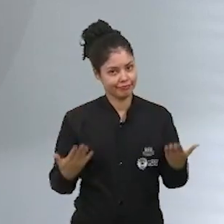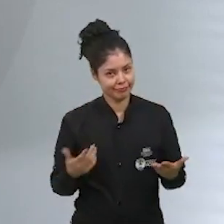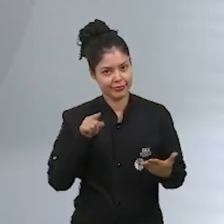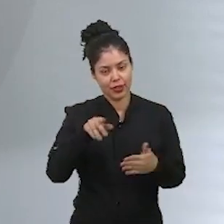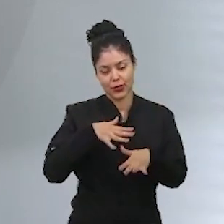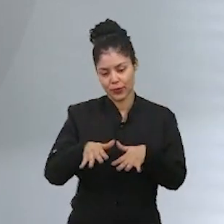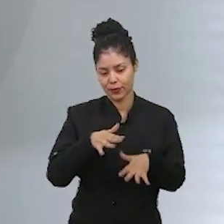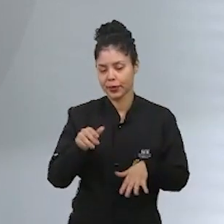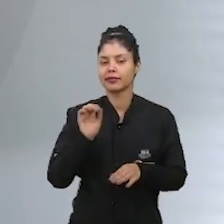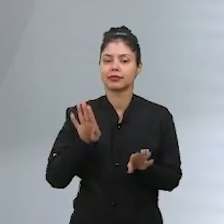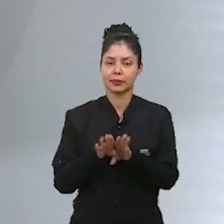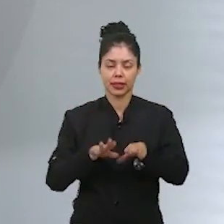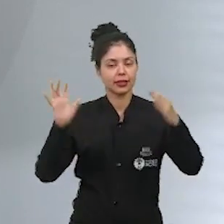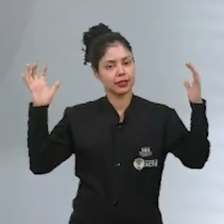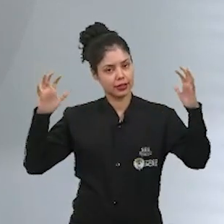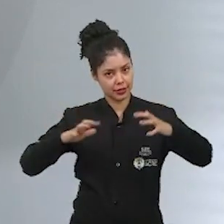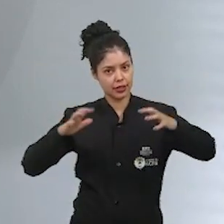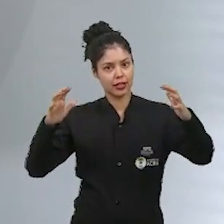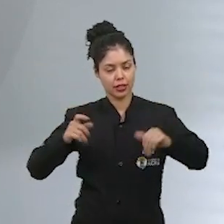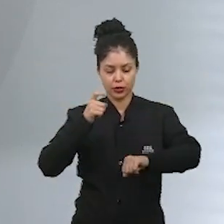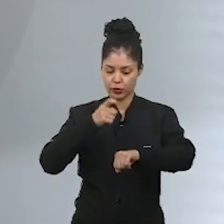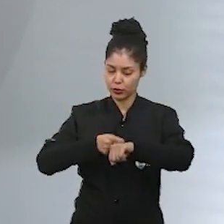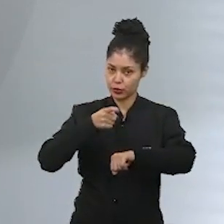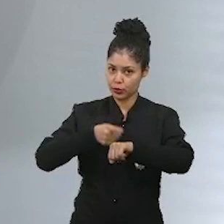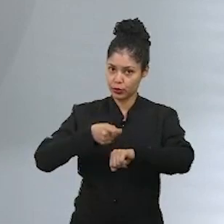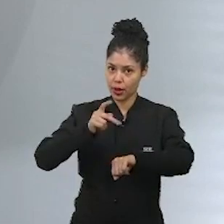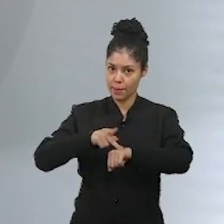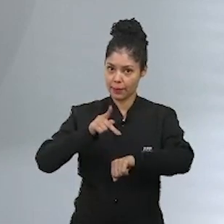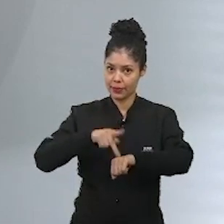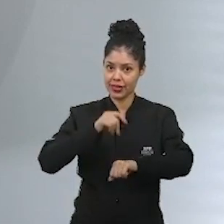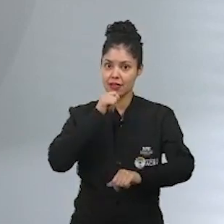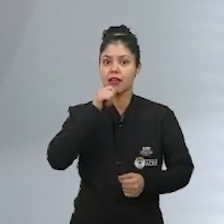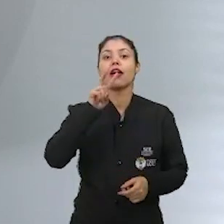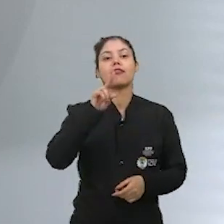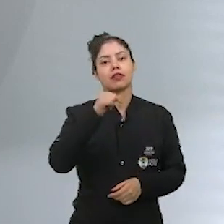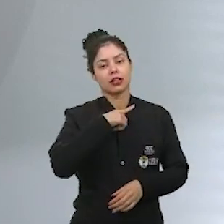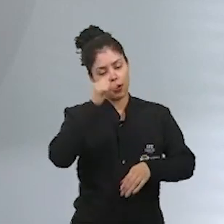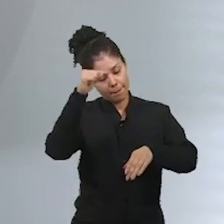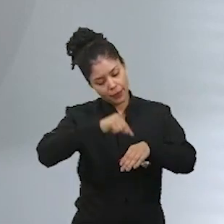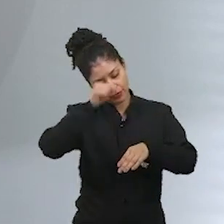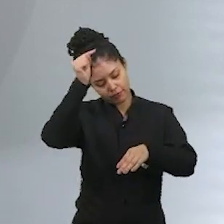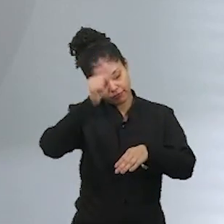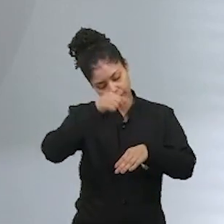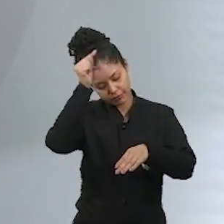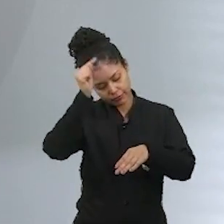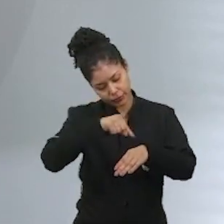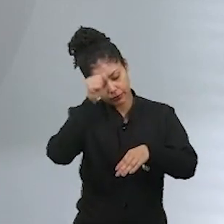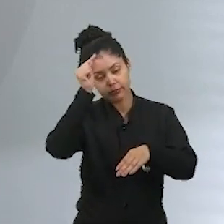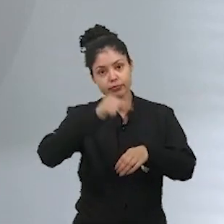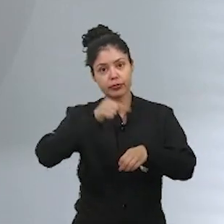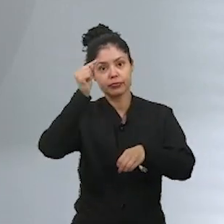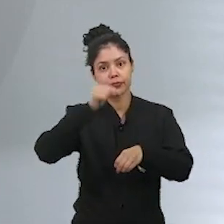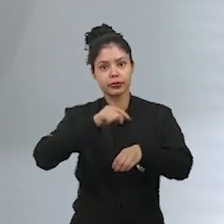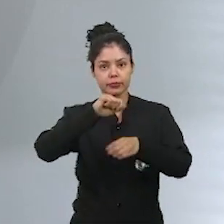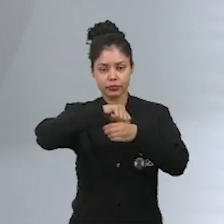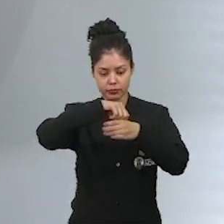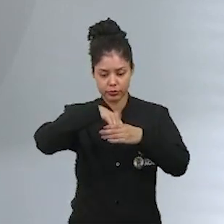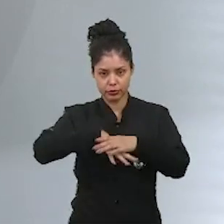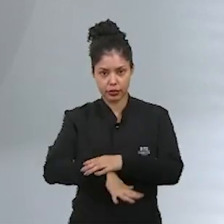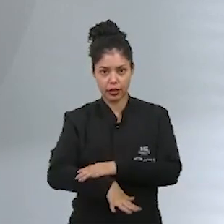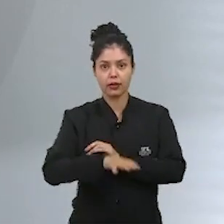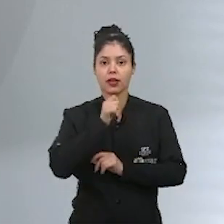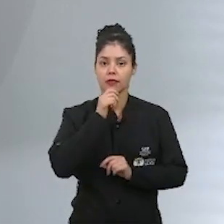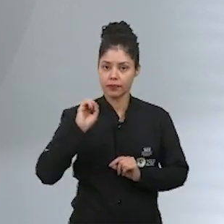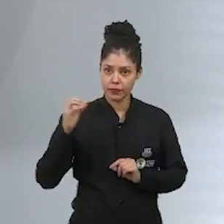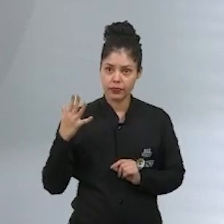esse movimento da água ali nas rochas vai trazer um desgaste dessa rocha, um intemperismo. Se